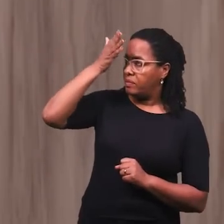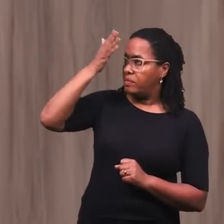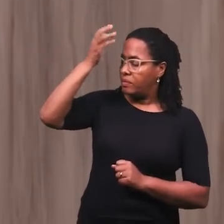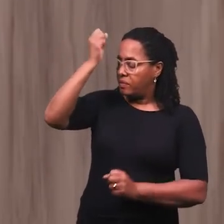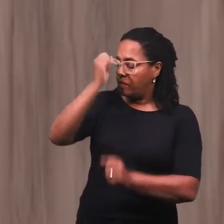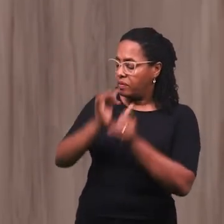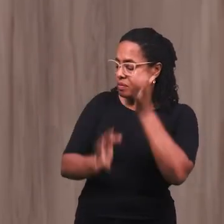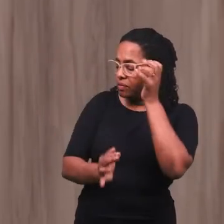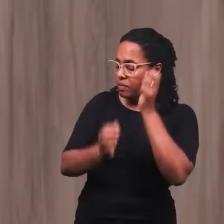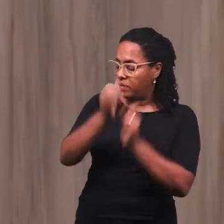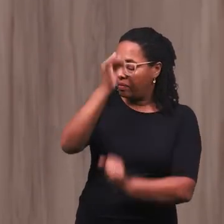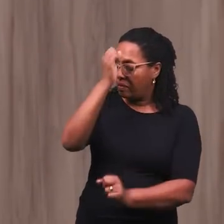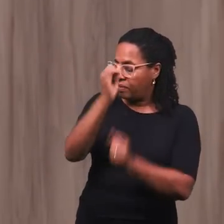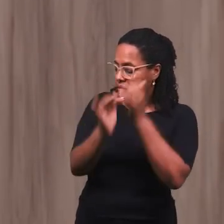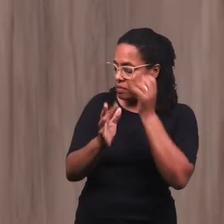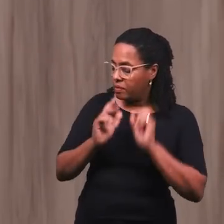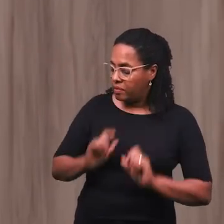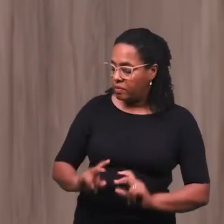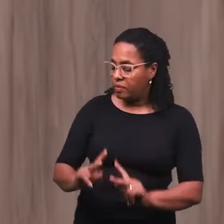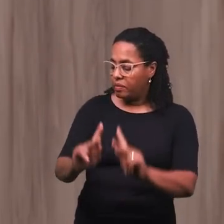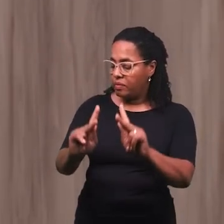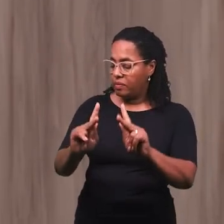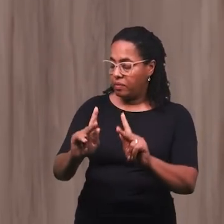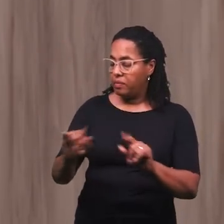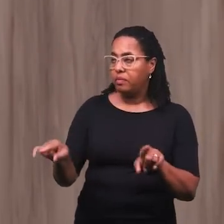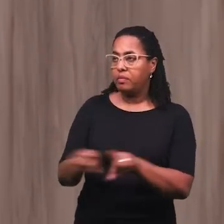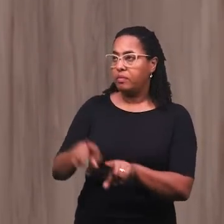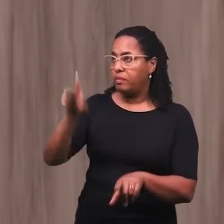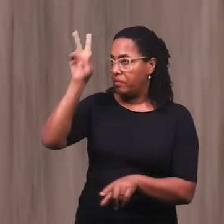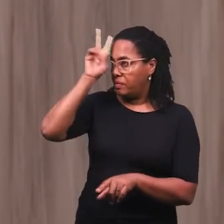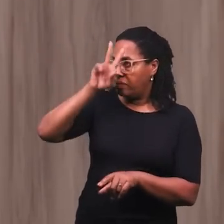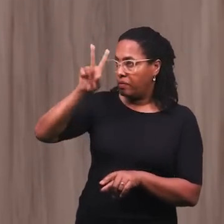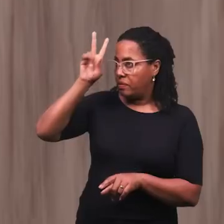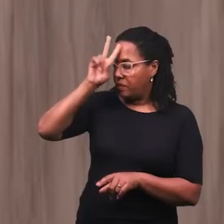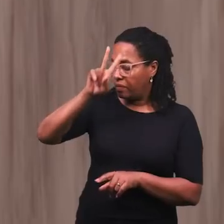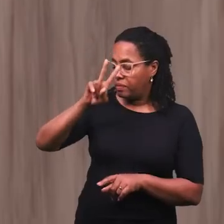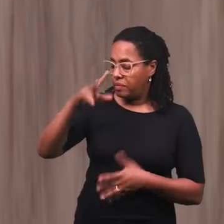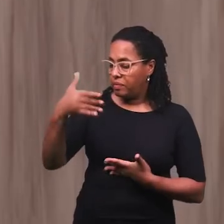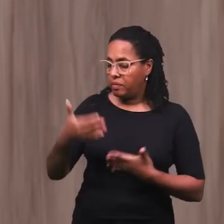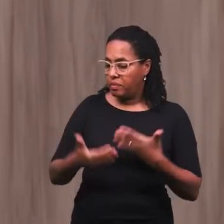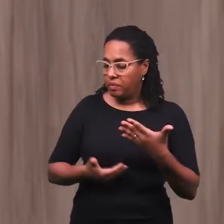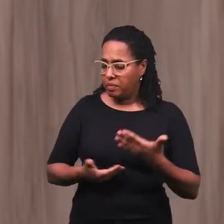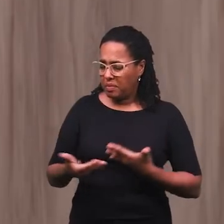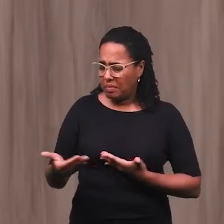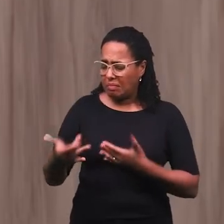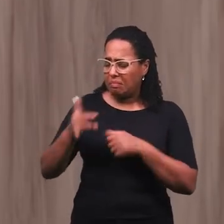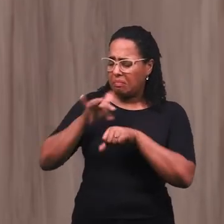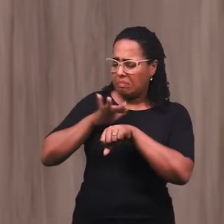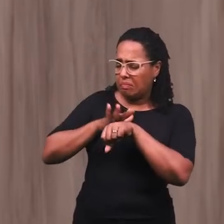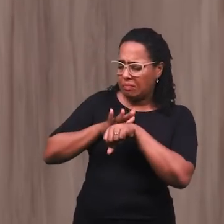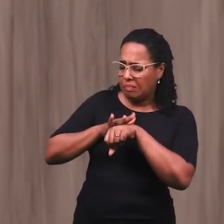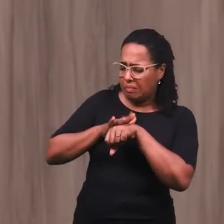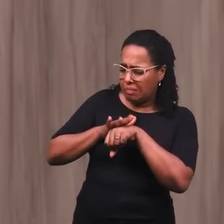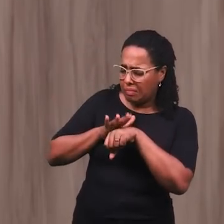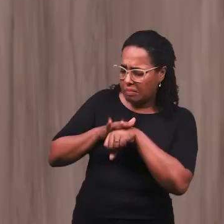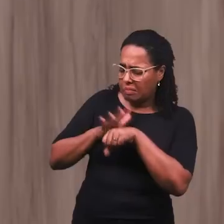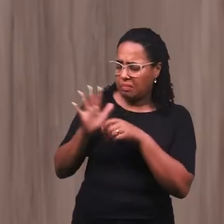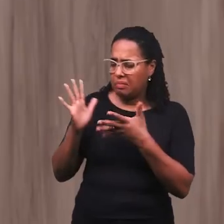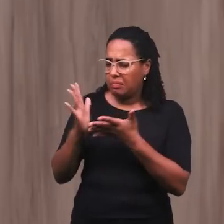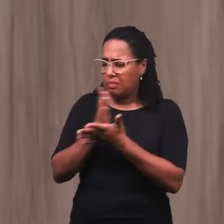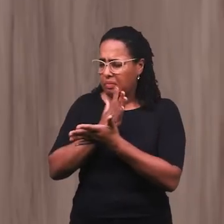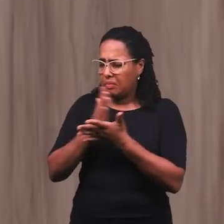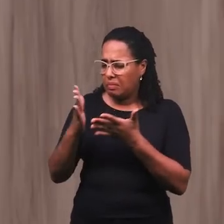Tua graça ela possa ser derramada sem medida. Ainda nós lembramos dos nossos irmãos que se encontram